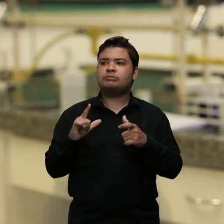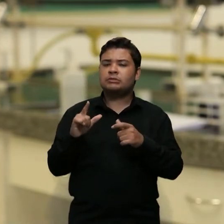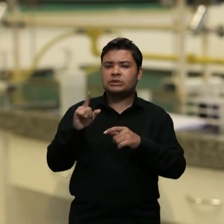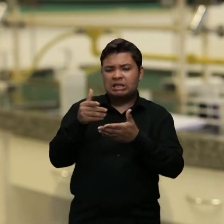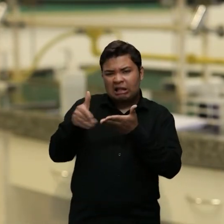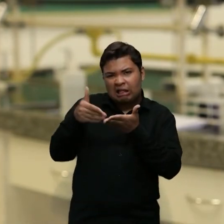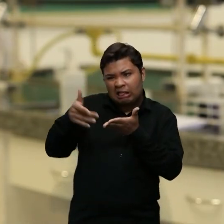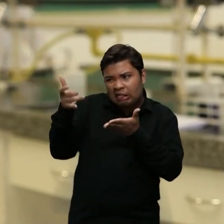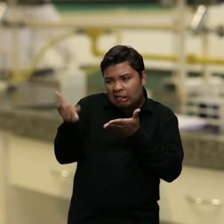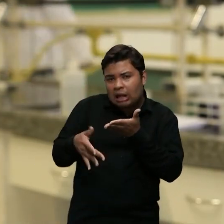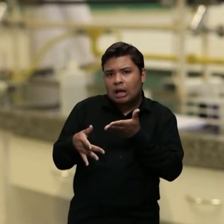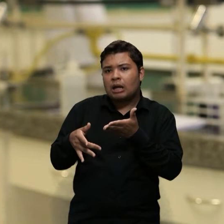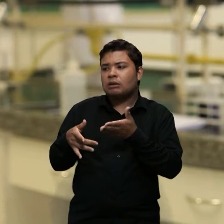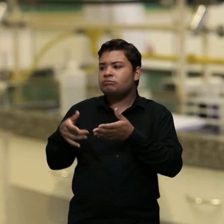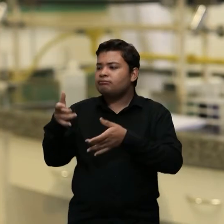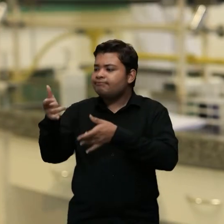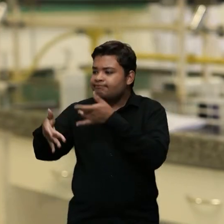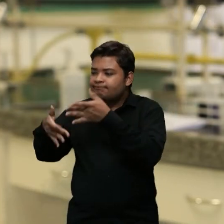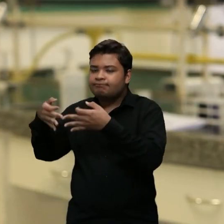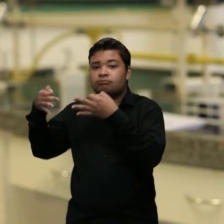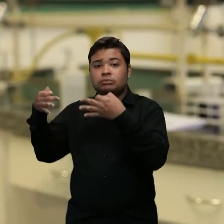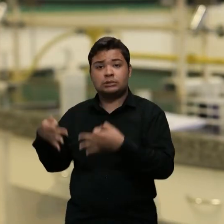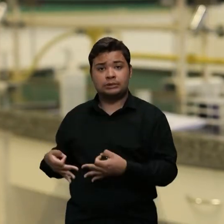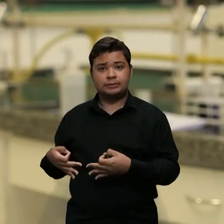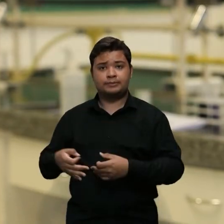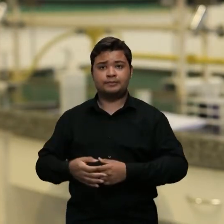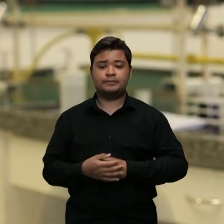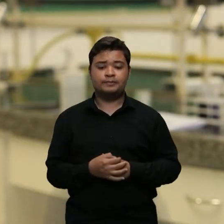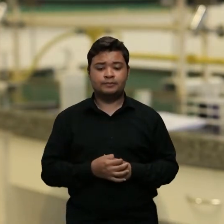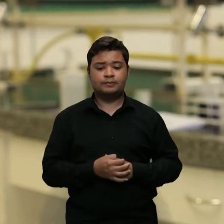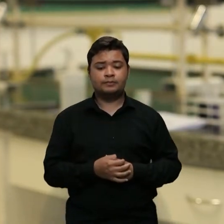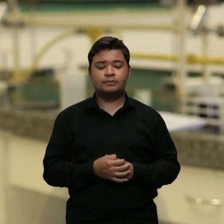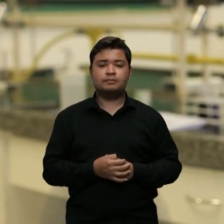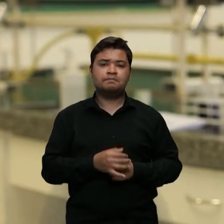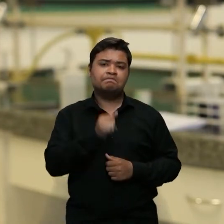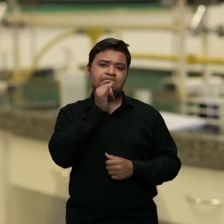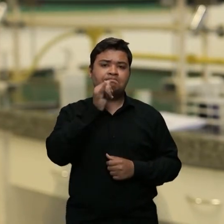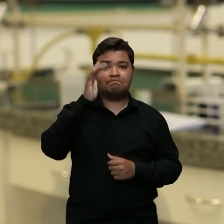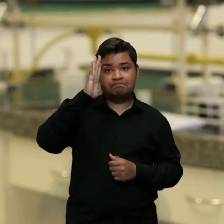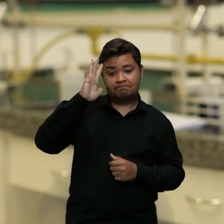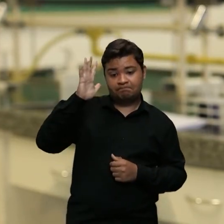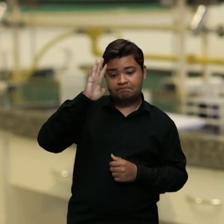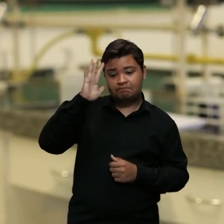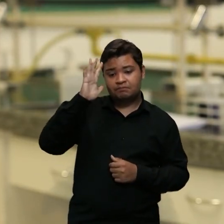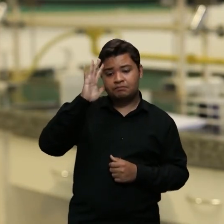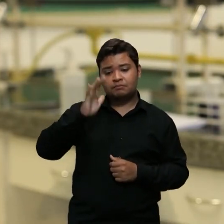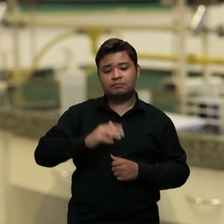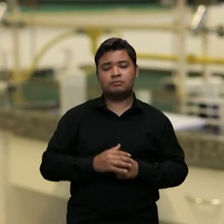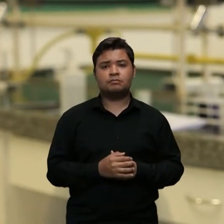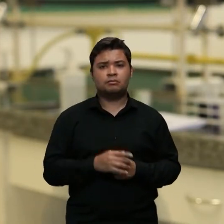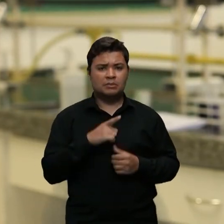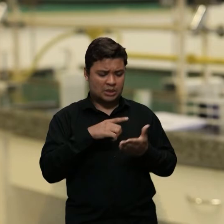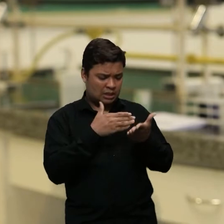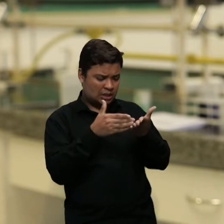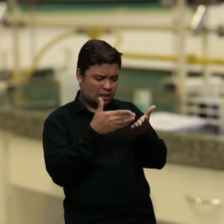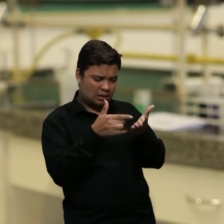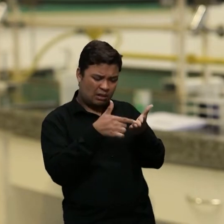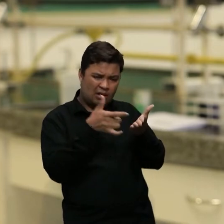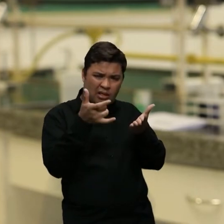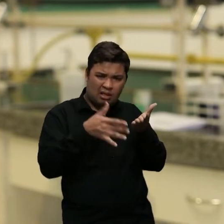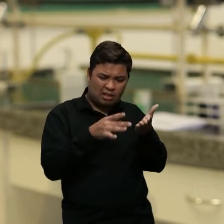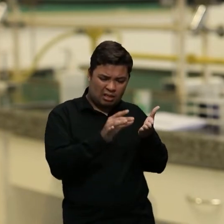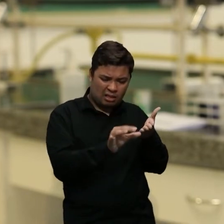resíduo. A gente tem que pensar assim, por exemplo, se eu descartar um determinado resíduo, né, um